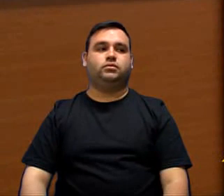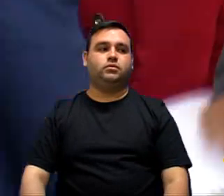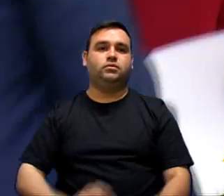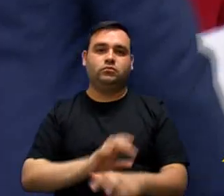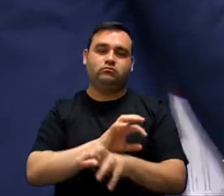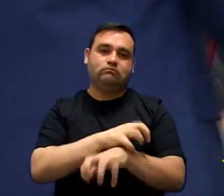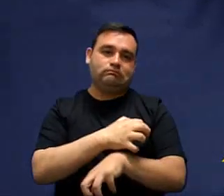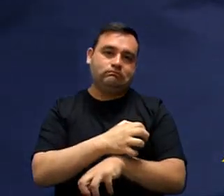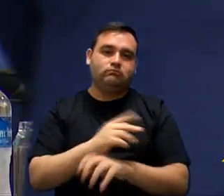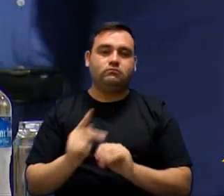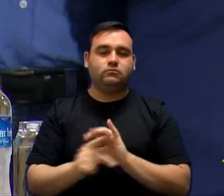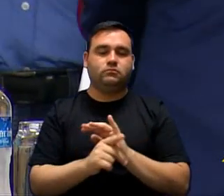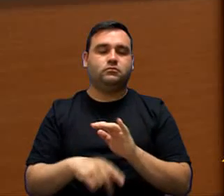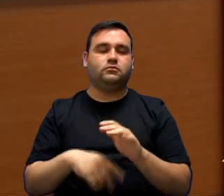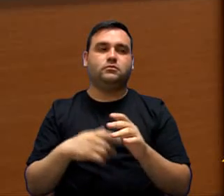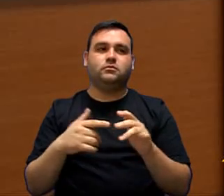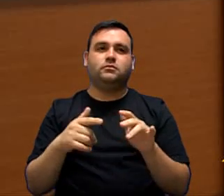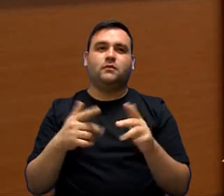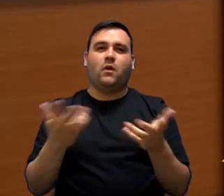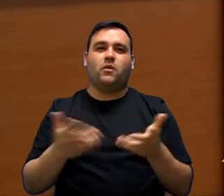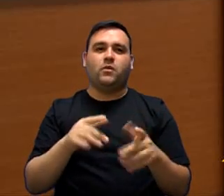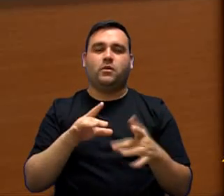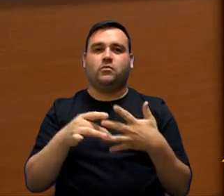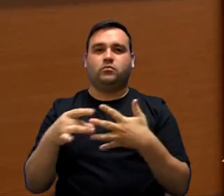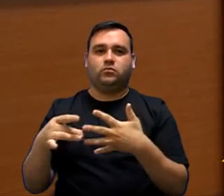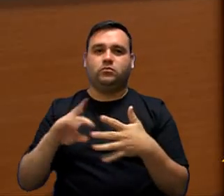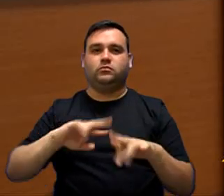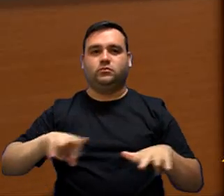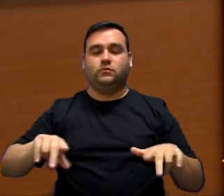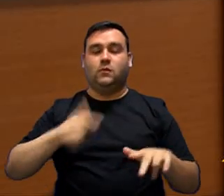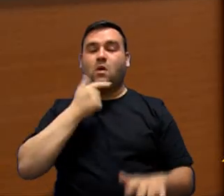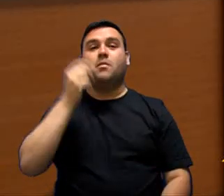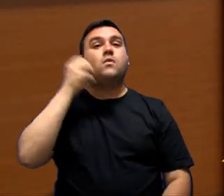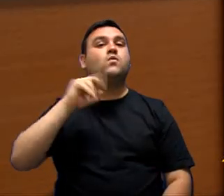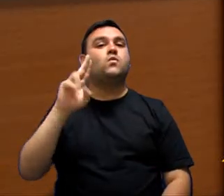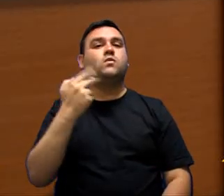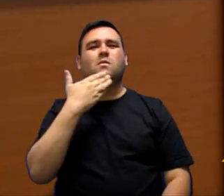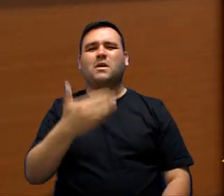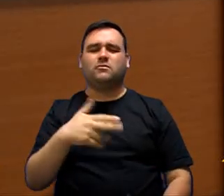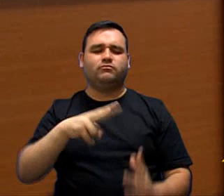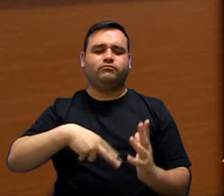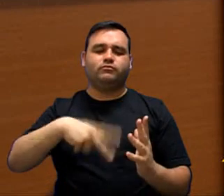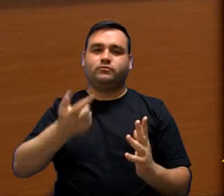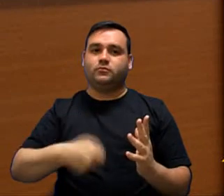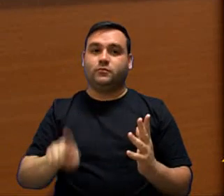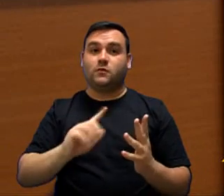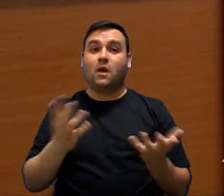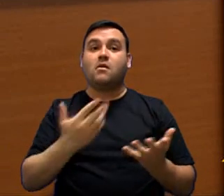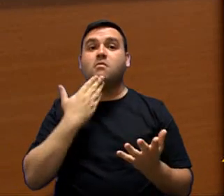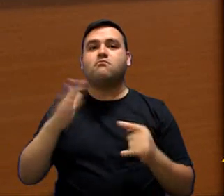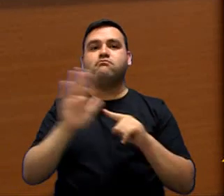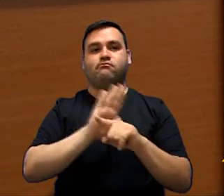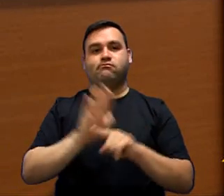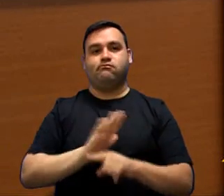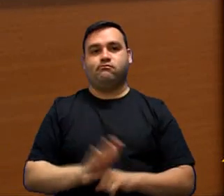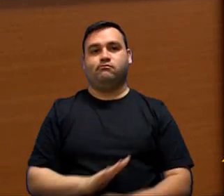reumáticas. As indicações. Vereador Hudson Piscine pede a dispensa. Aos